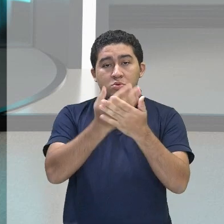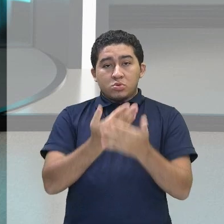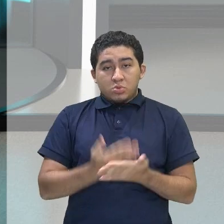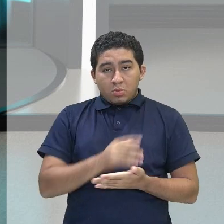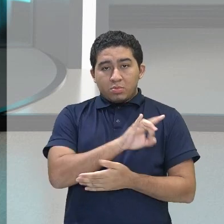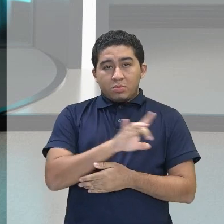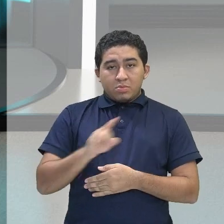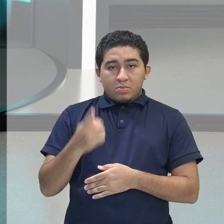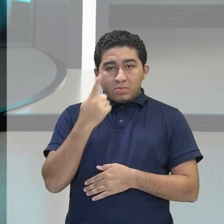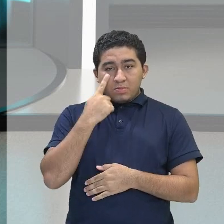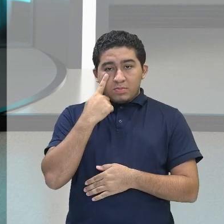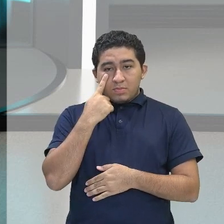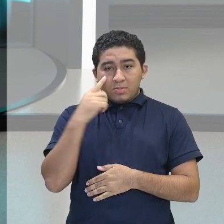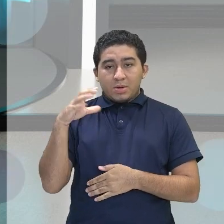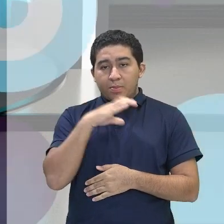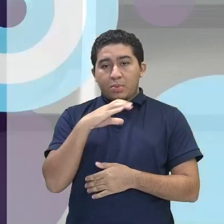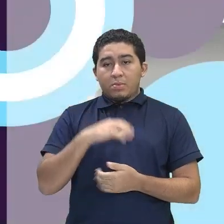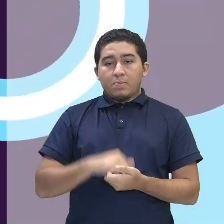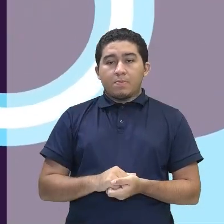Vamos dar uma olhada aqui junto comigo, então.